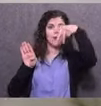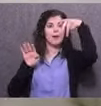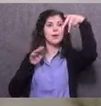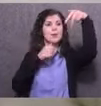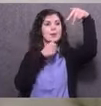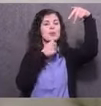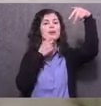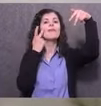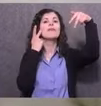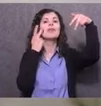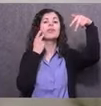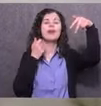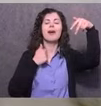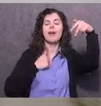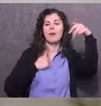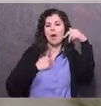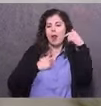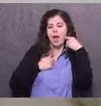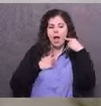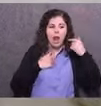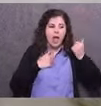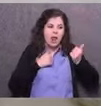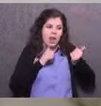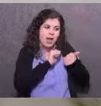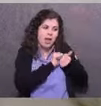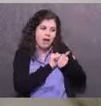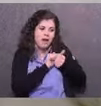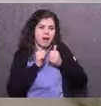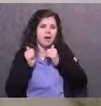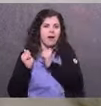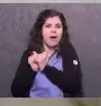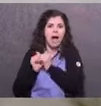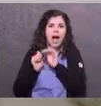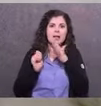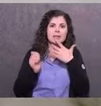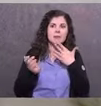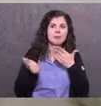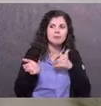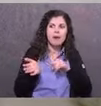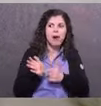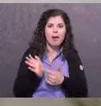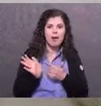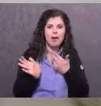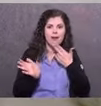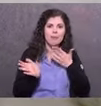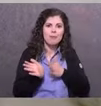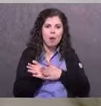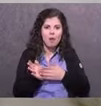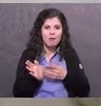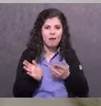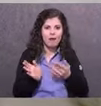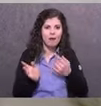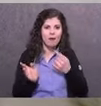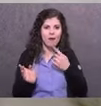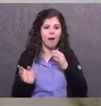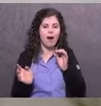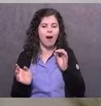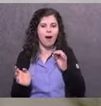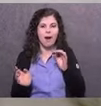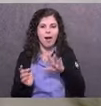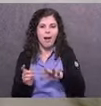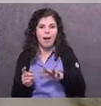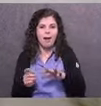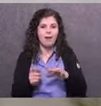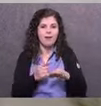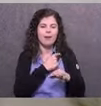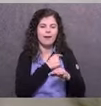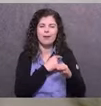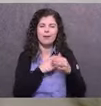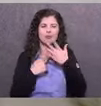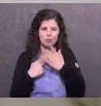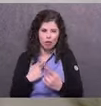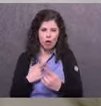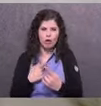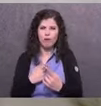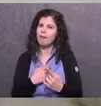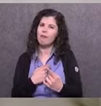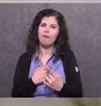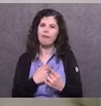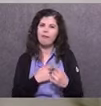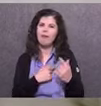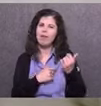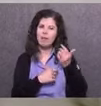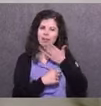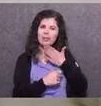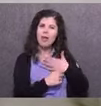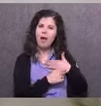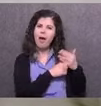Nas provações não estamos sós. Ele conforta-nos no meio das